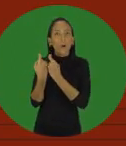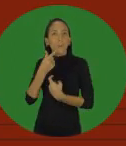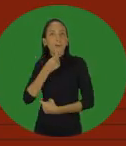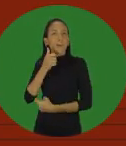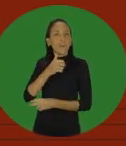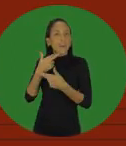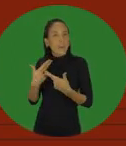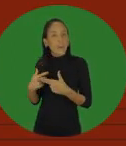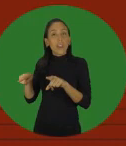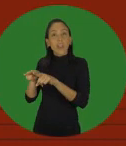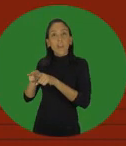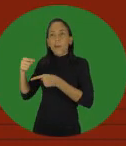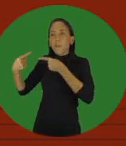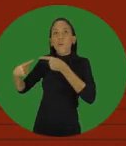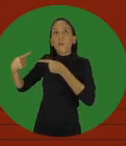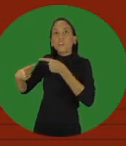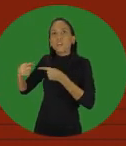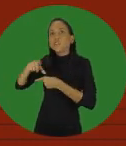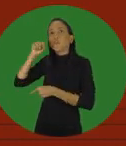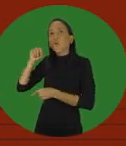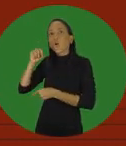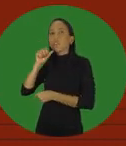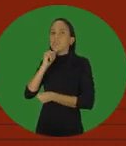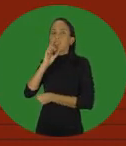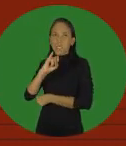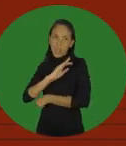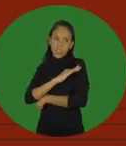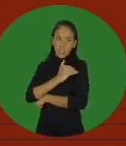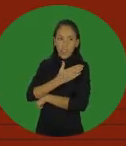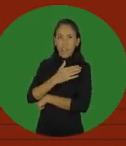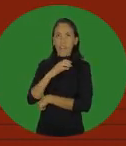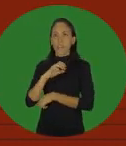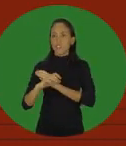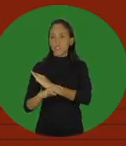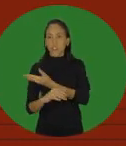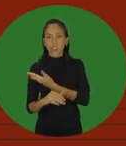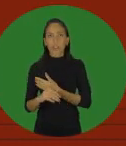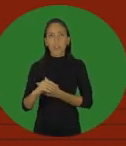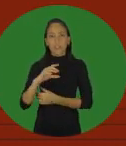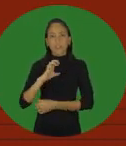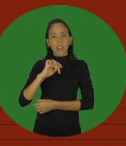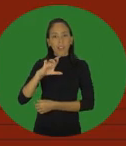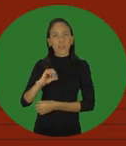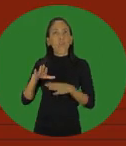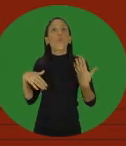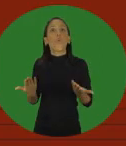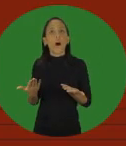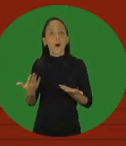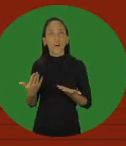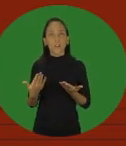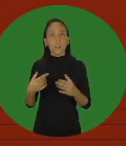você é de esquerda, direita, de centro ou não tem posicionamento, ou ainda qual a sua religião.